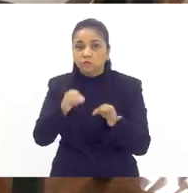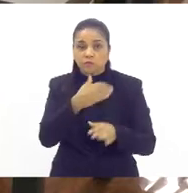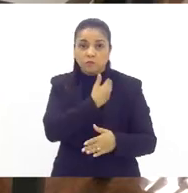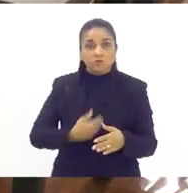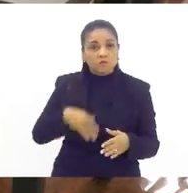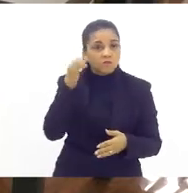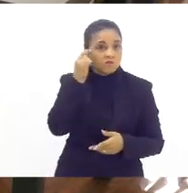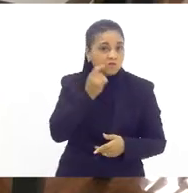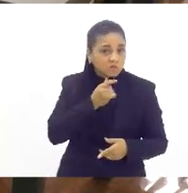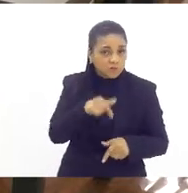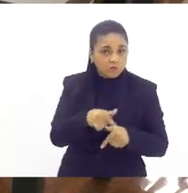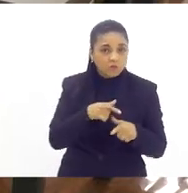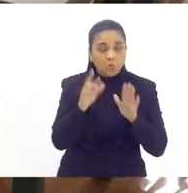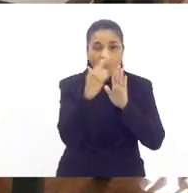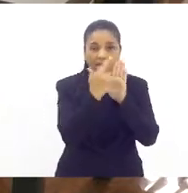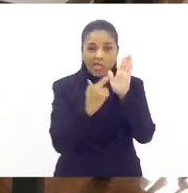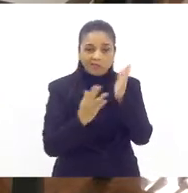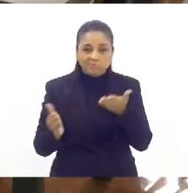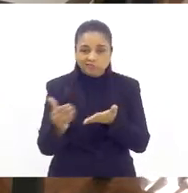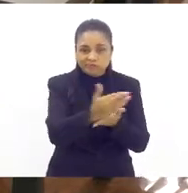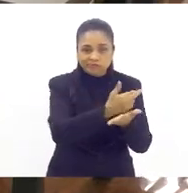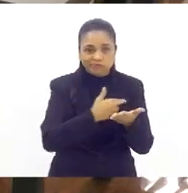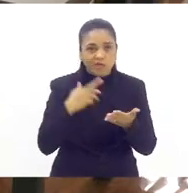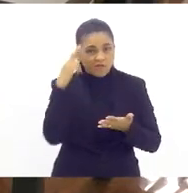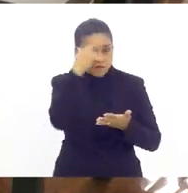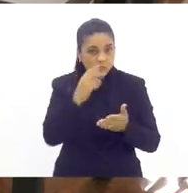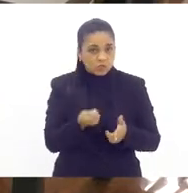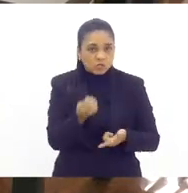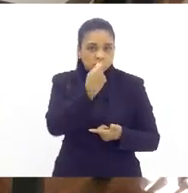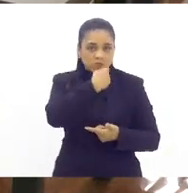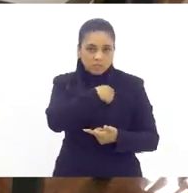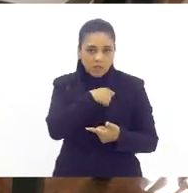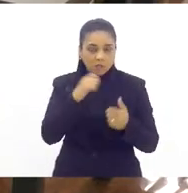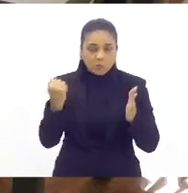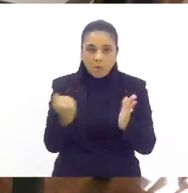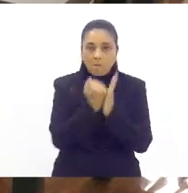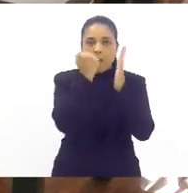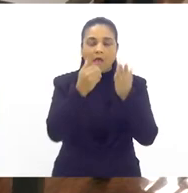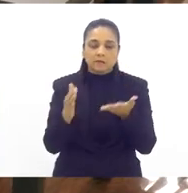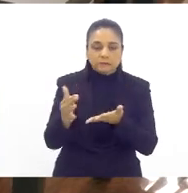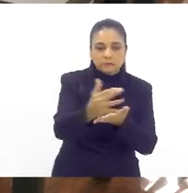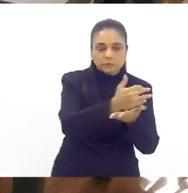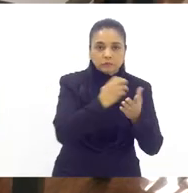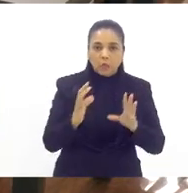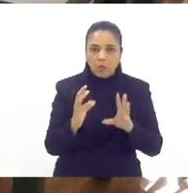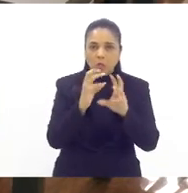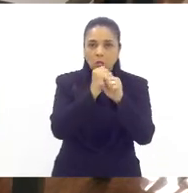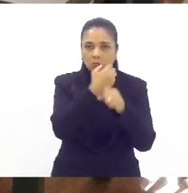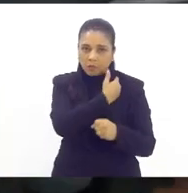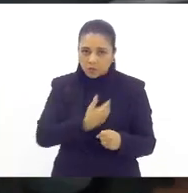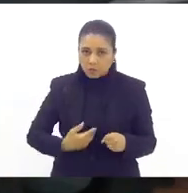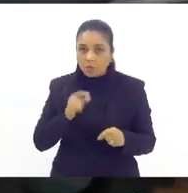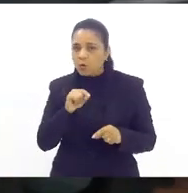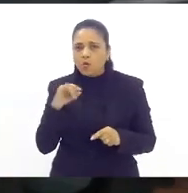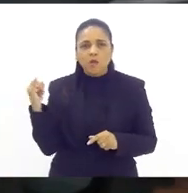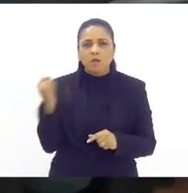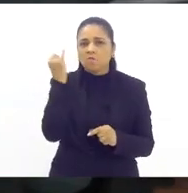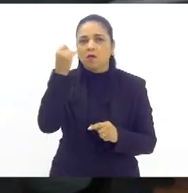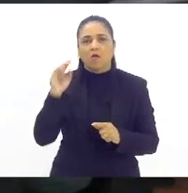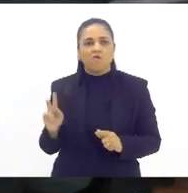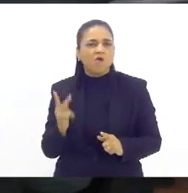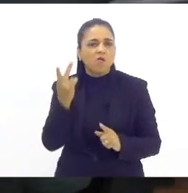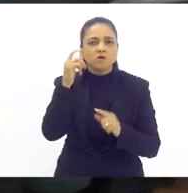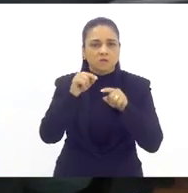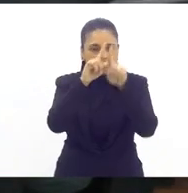do próprio regime de recuperação fiscal dos impactos nas contas públicas mas nós entendemos que é importante valorizar